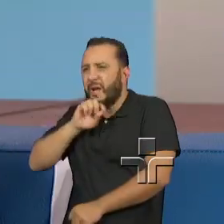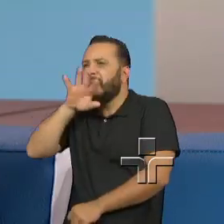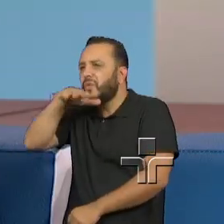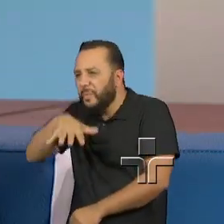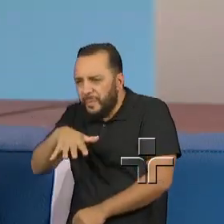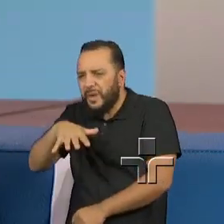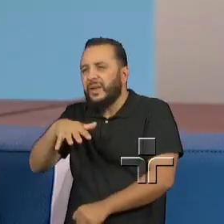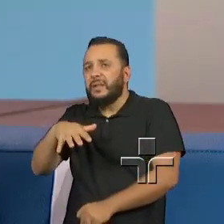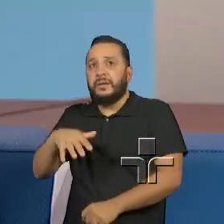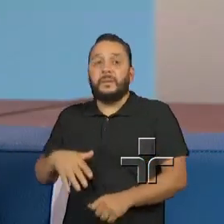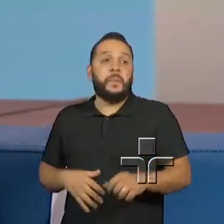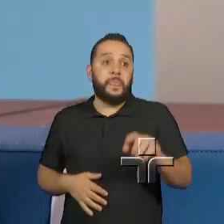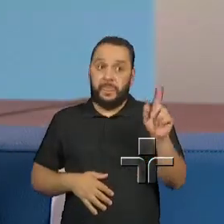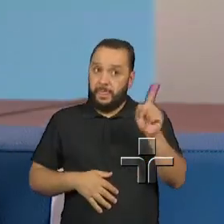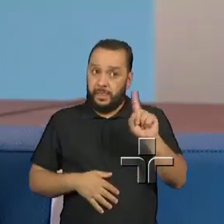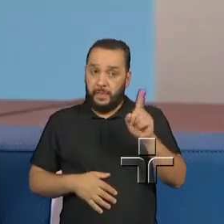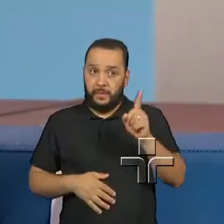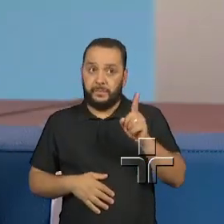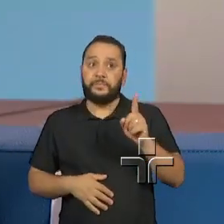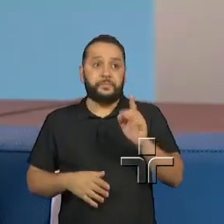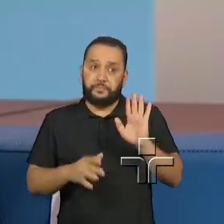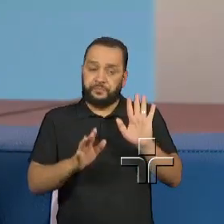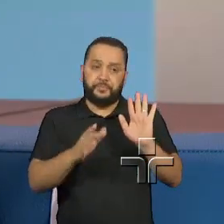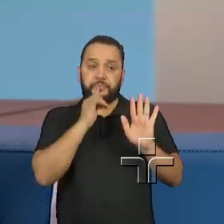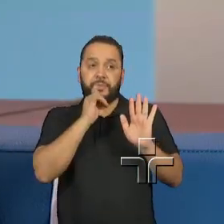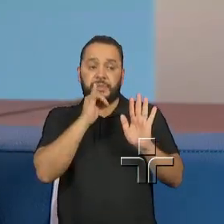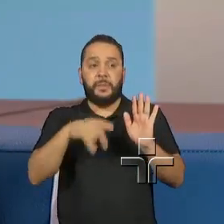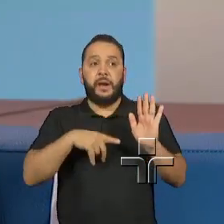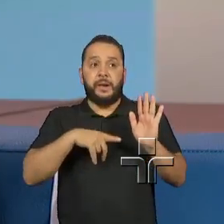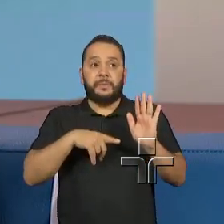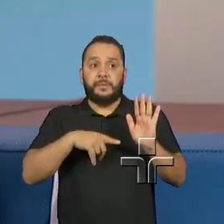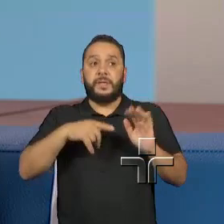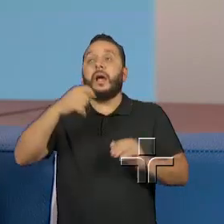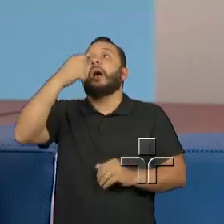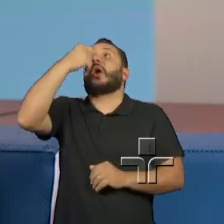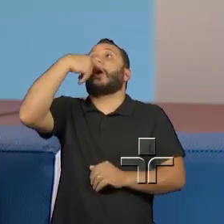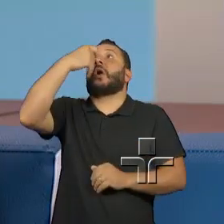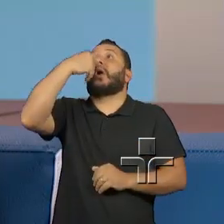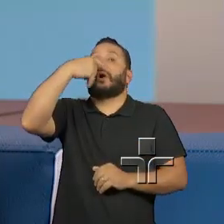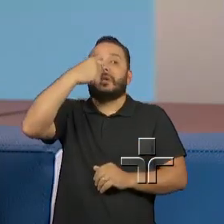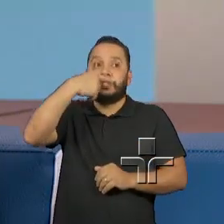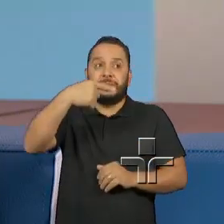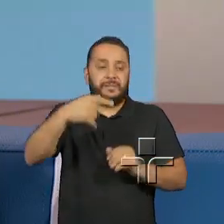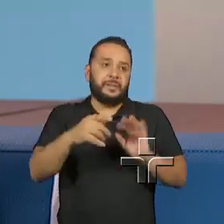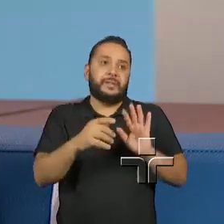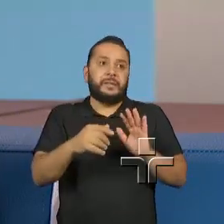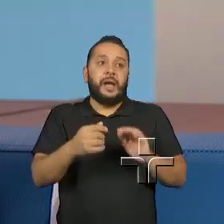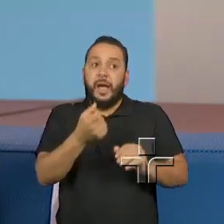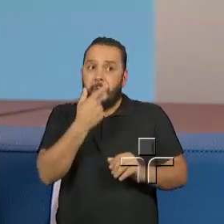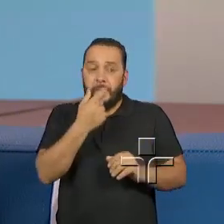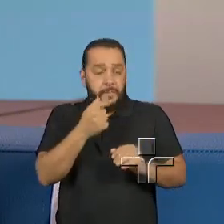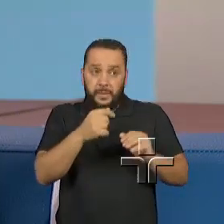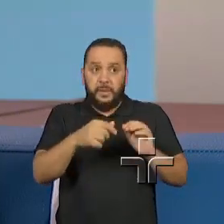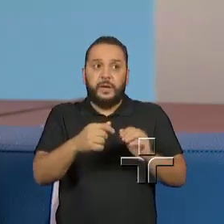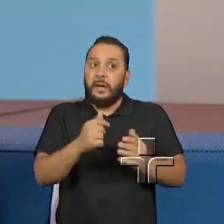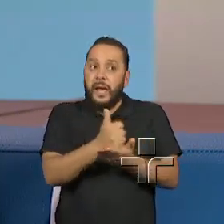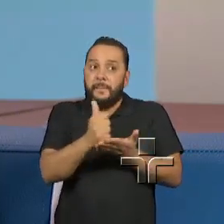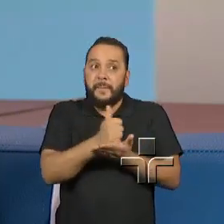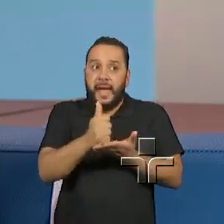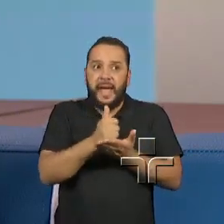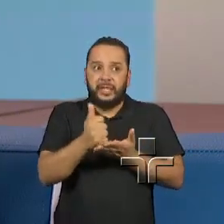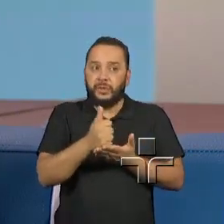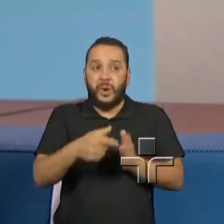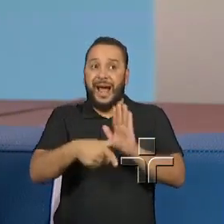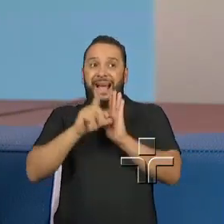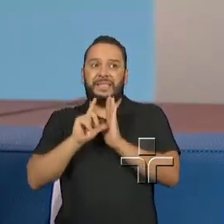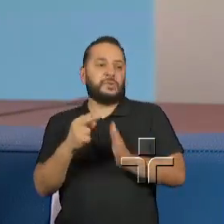A recomendação é não dar antes de rotina, hein? Uhum. Porque... inclusive, para algumas vacinas, a medicação antes, ela pode diminuir